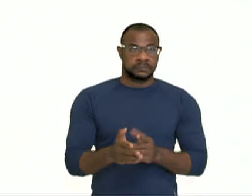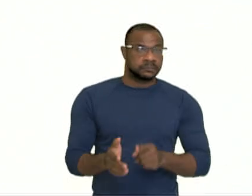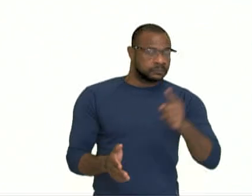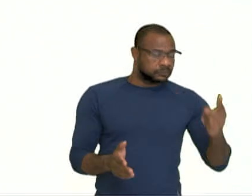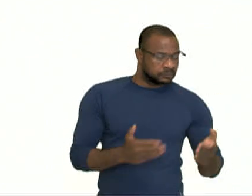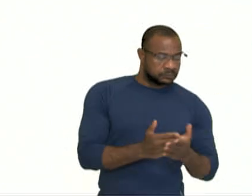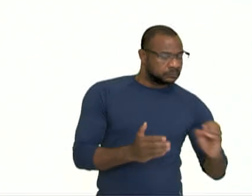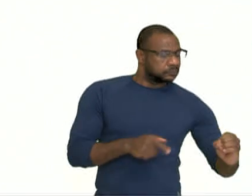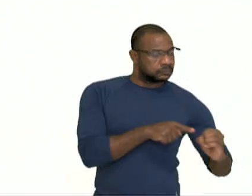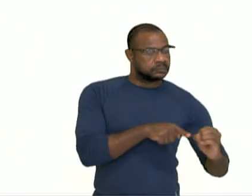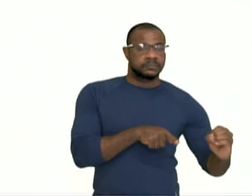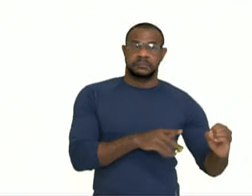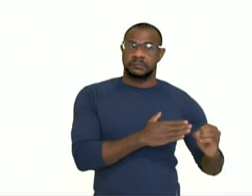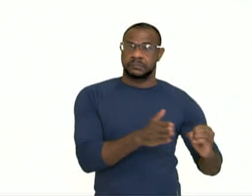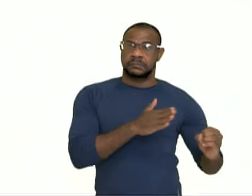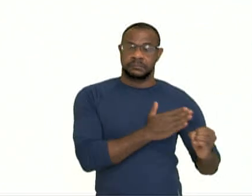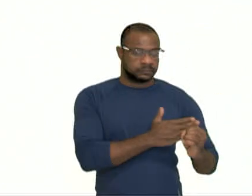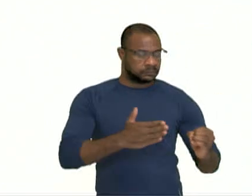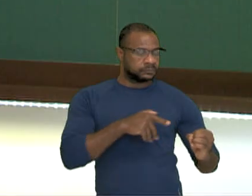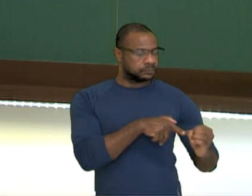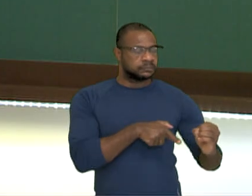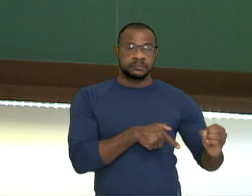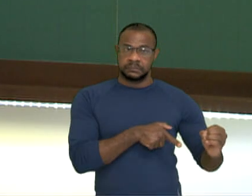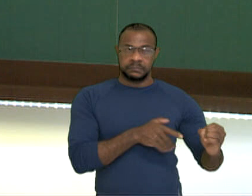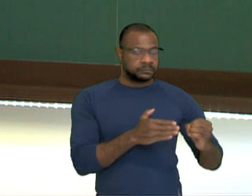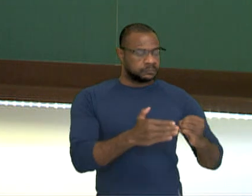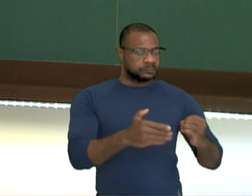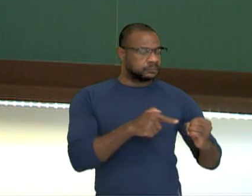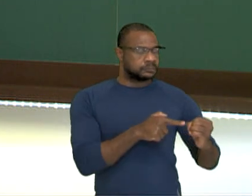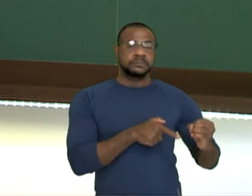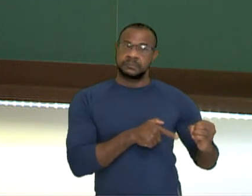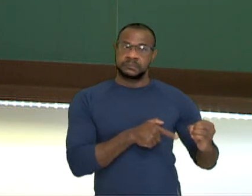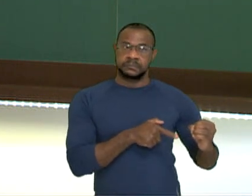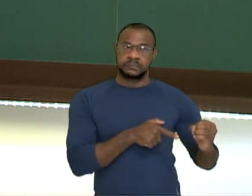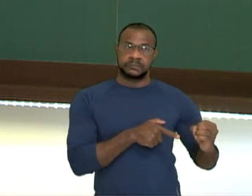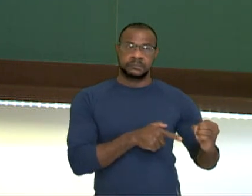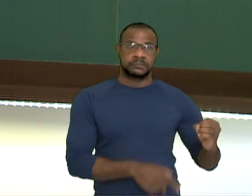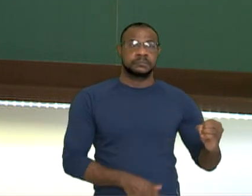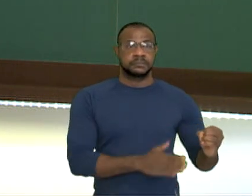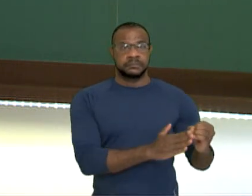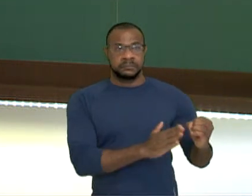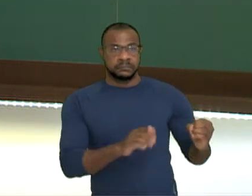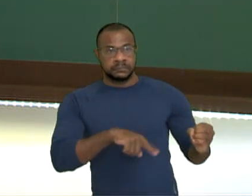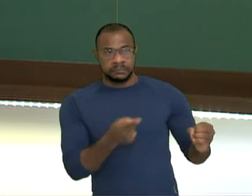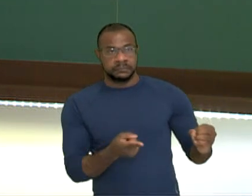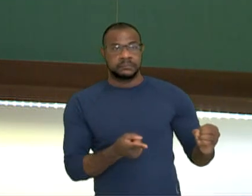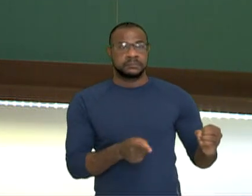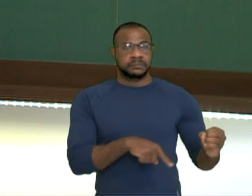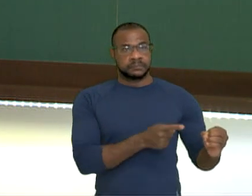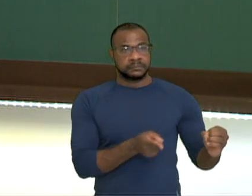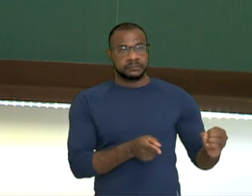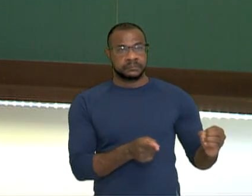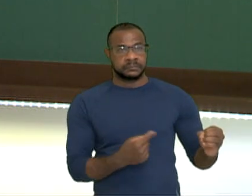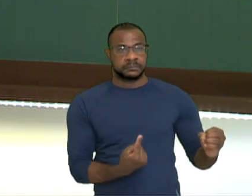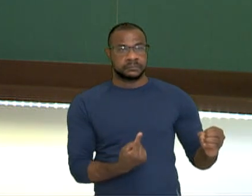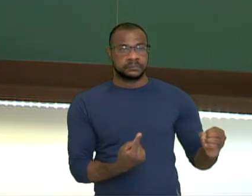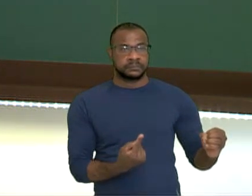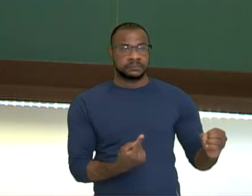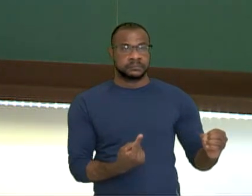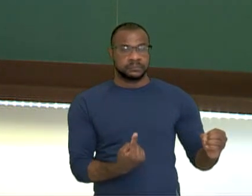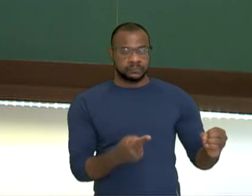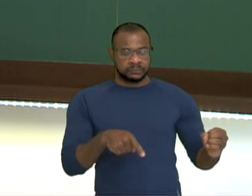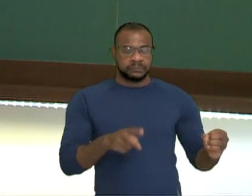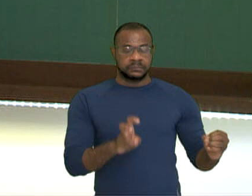ponto 0, tá? Então 0,75 menos 0. O próximo eu tenho